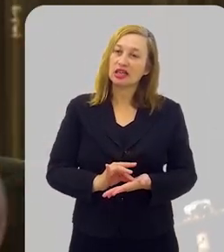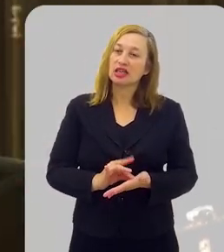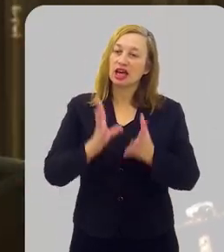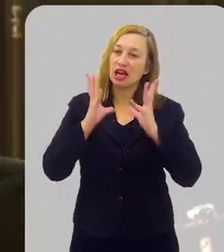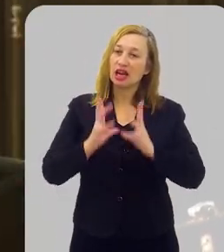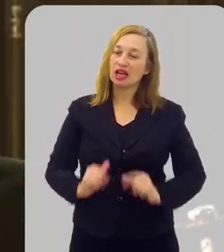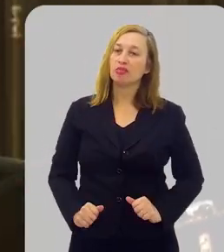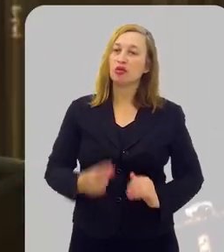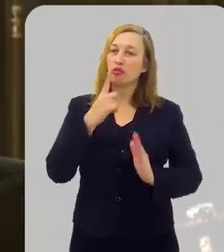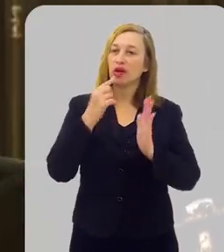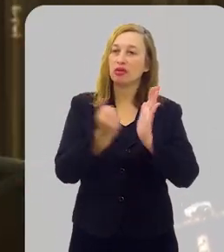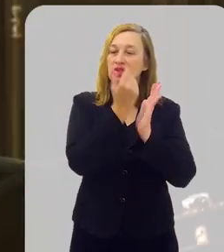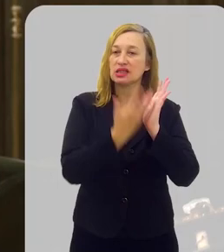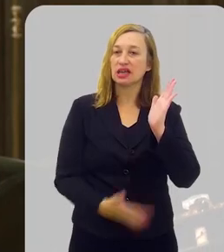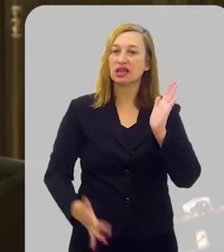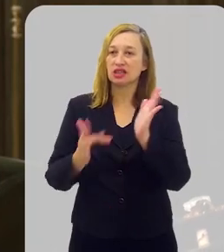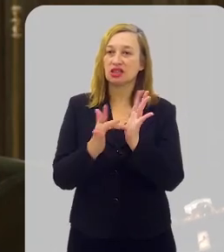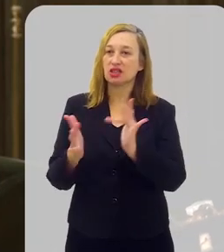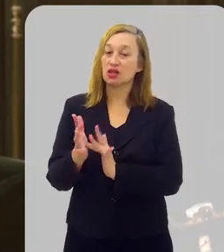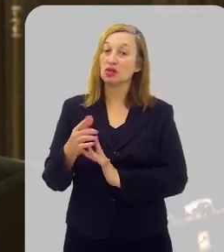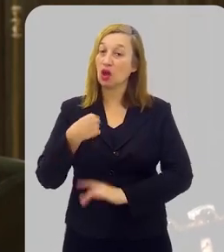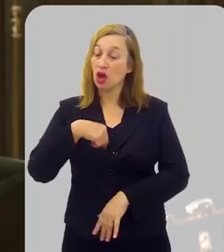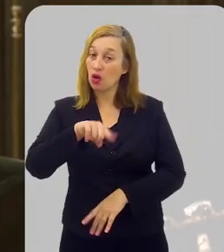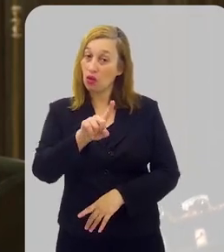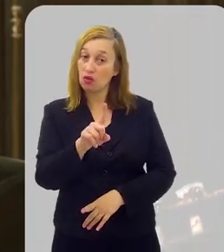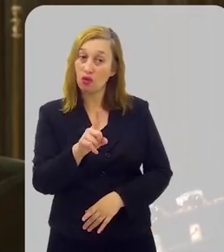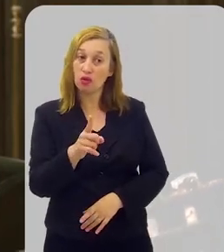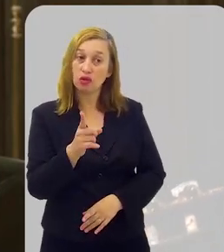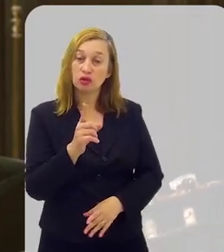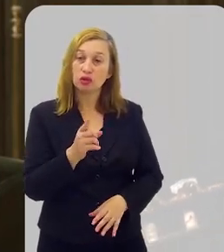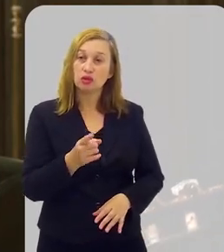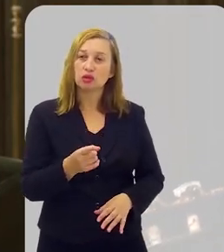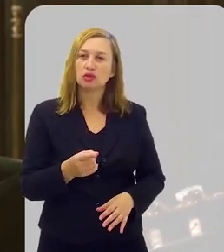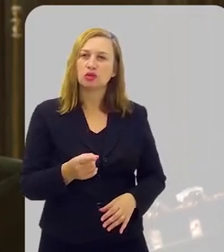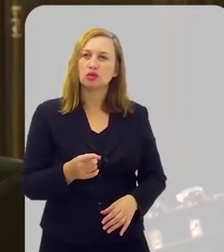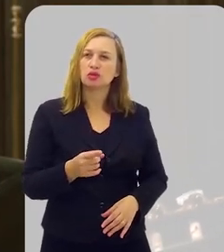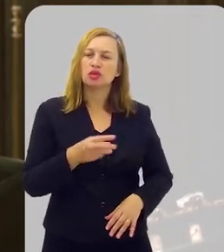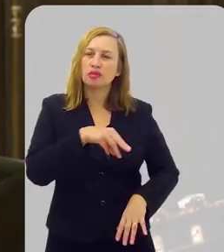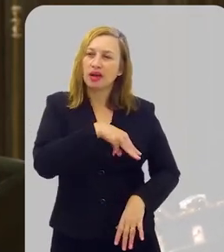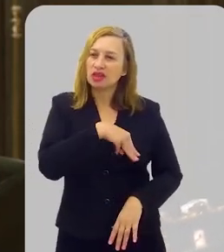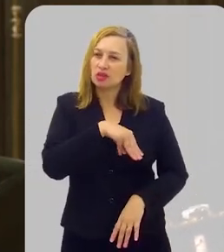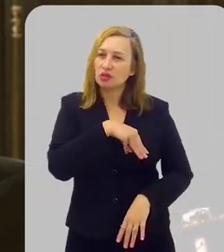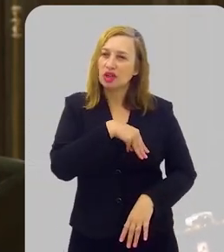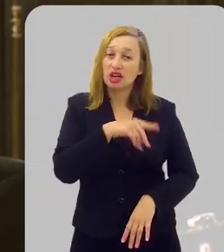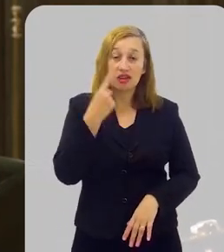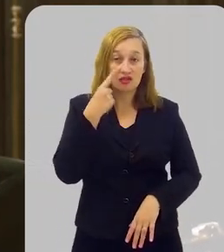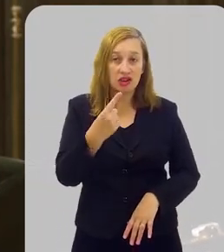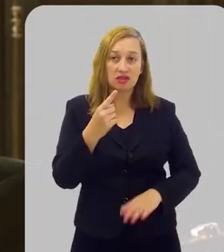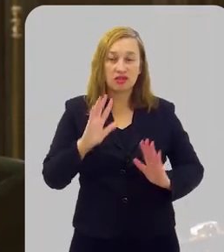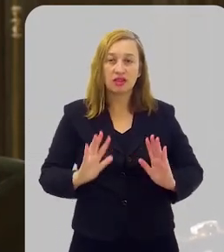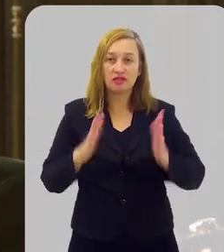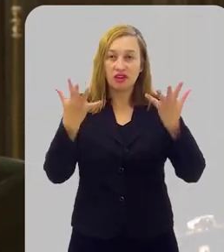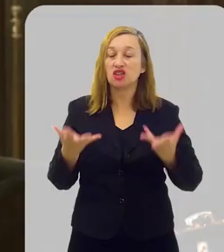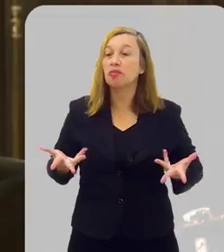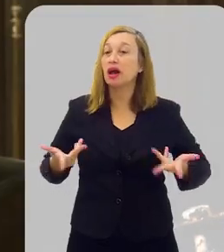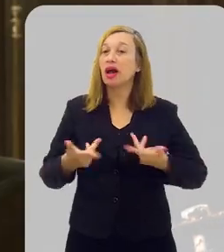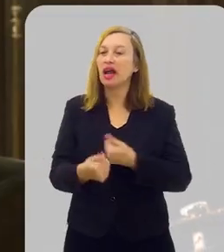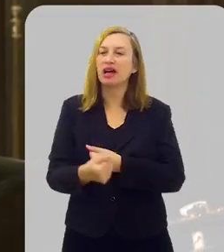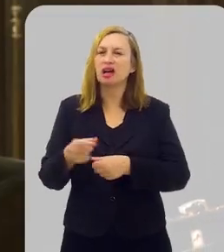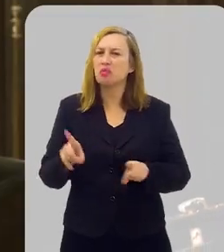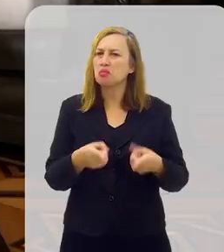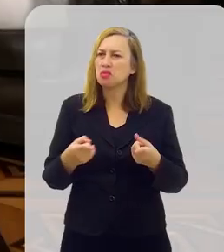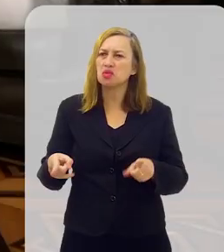eu estou verdadeiramente, sou verdadeiramente lavado, remido pelo sangue do Cordeiro. Eu te encontro, eu vou no Parque de Madureira com a minha família